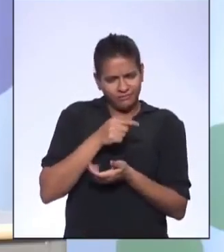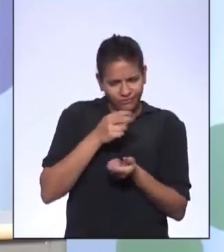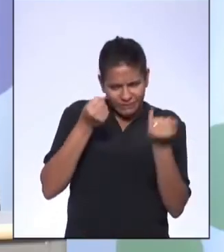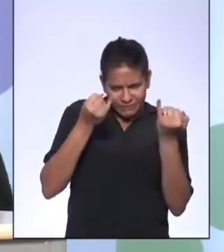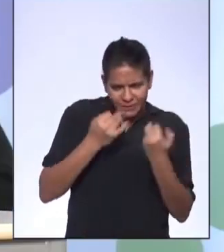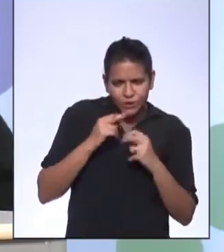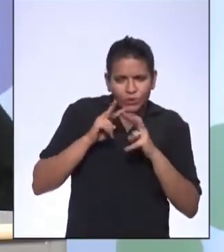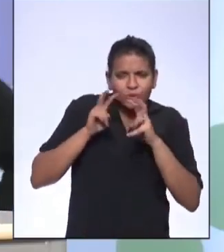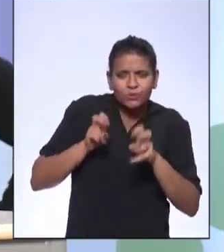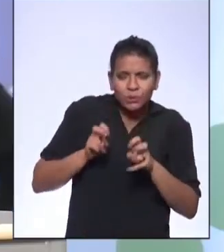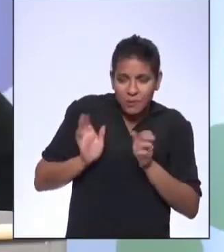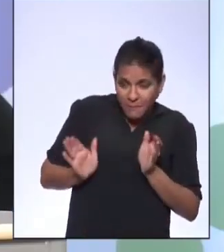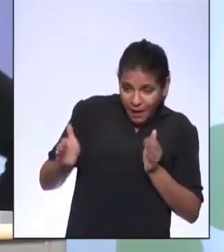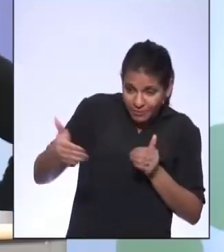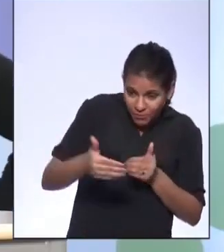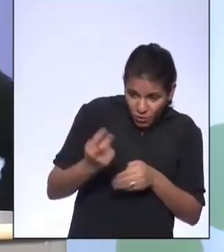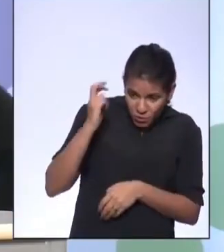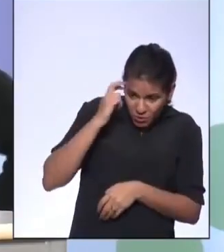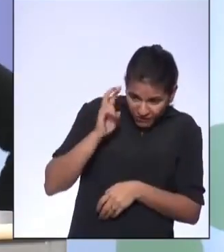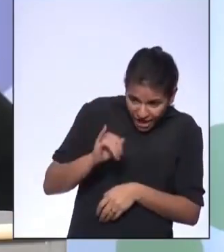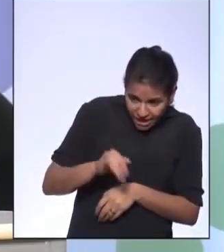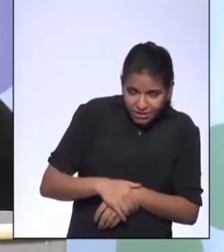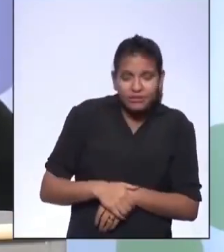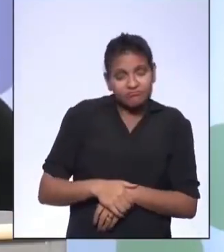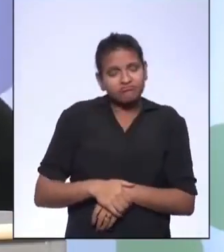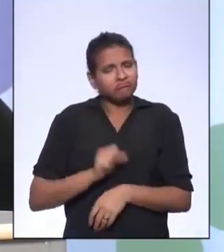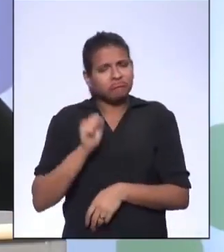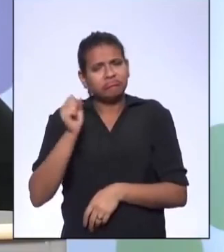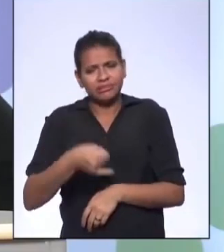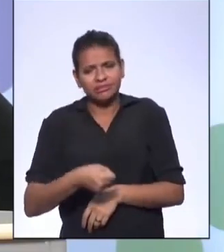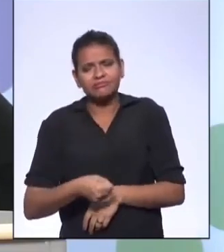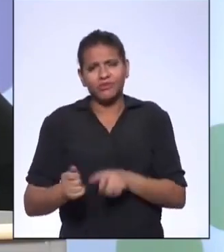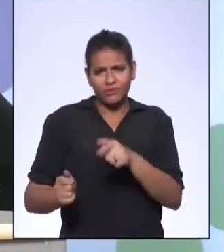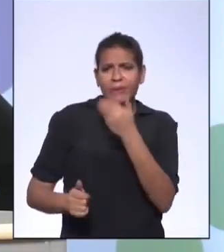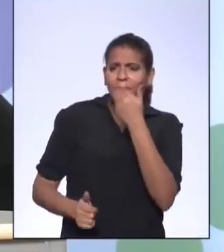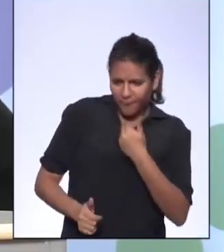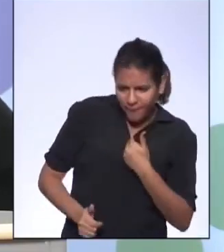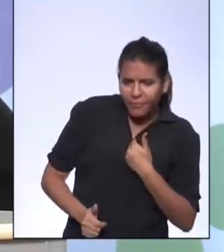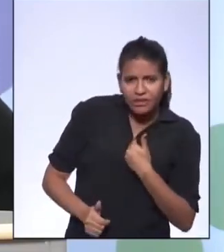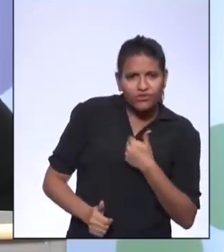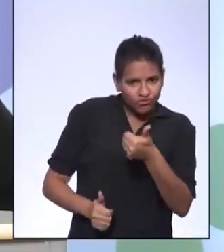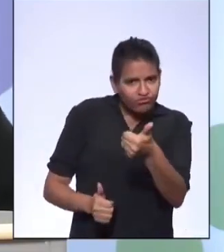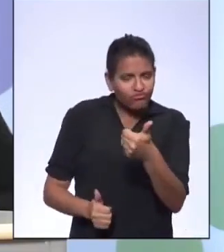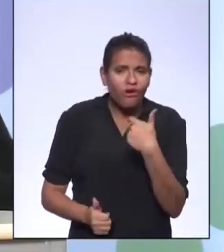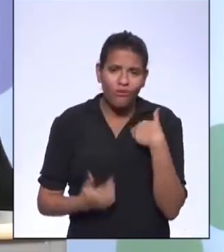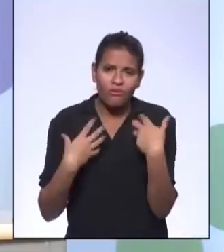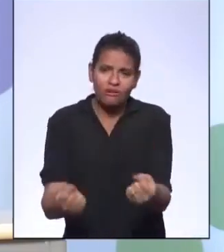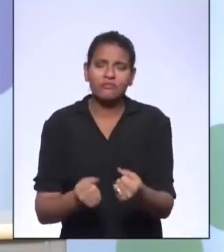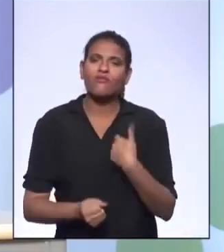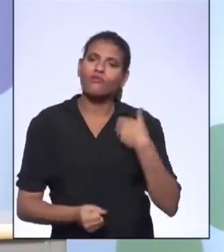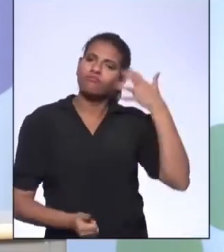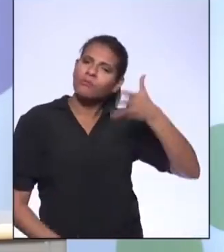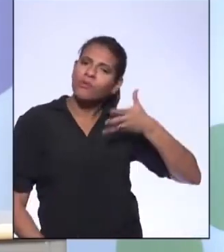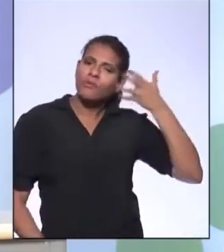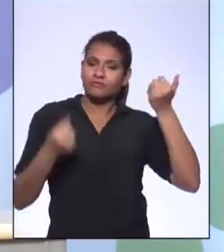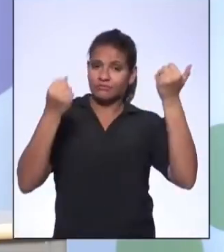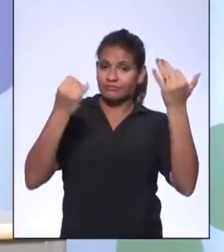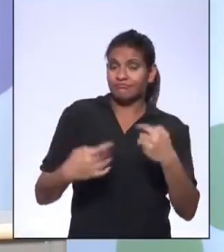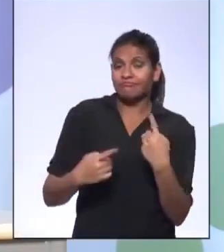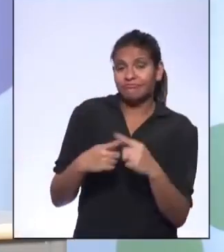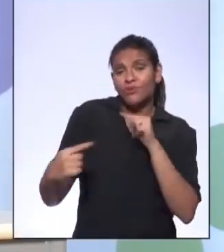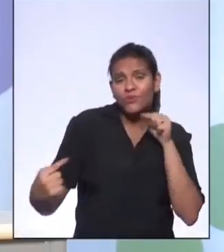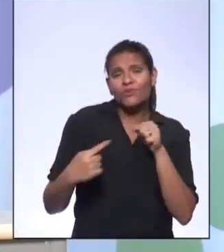falei, vou sim, gente, se eu não fosse falar, agora eu vou falar só porque você trouxe essa dimensão, porque tem tudo a ver.